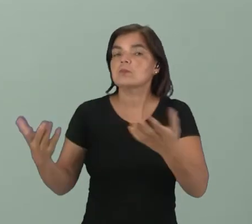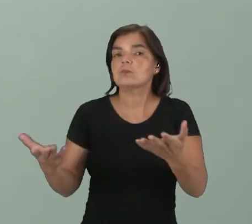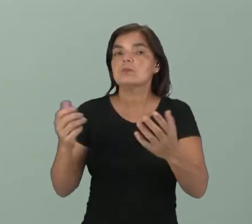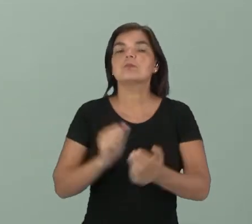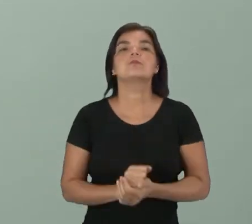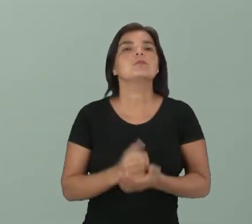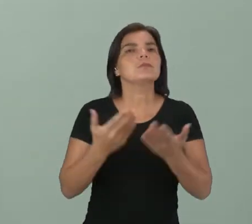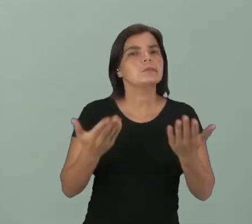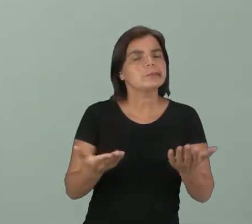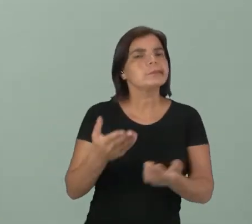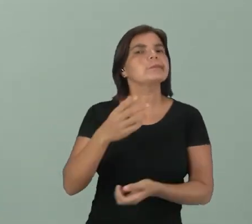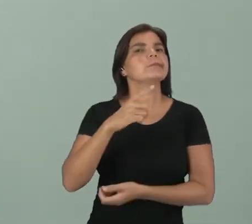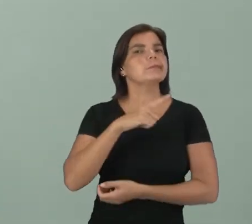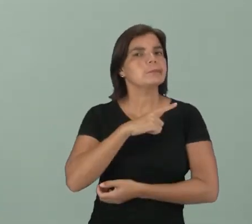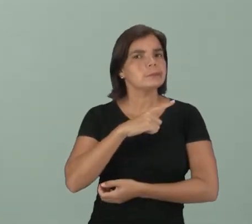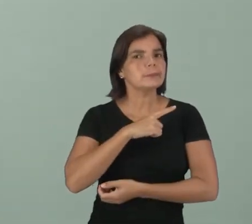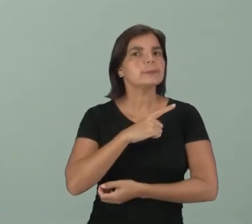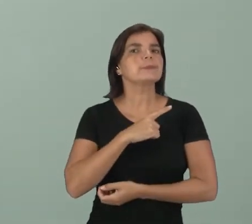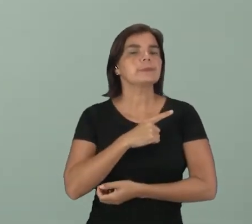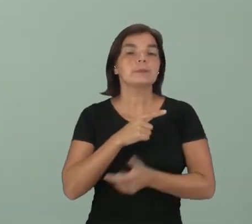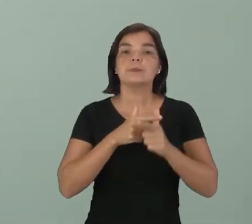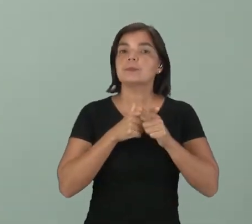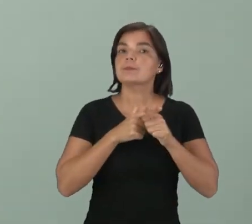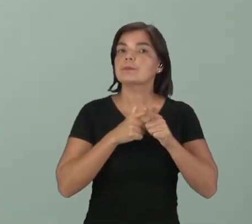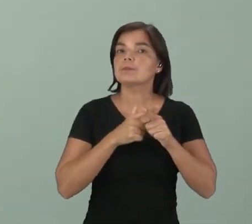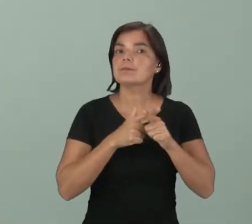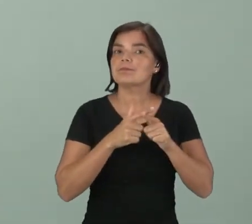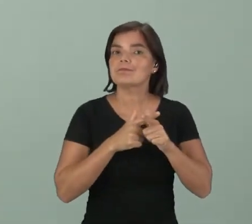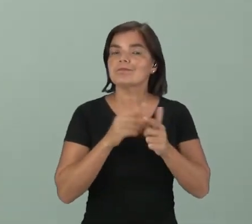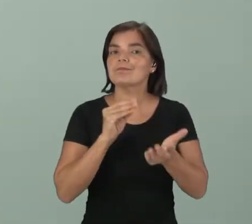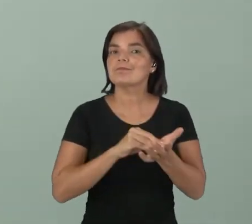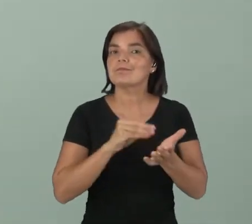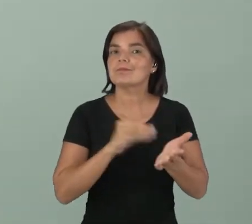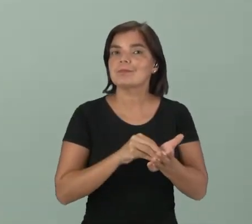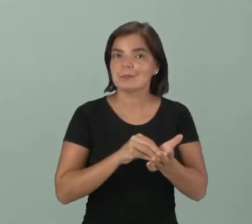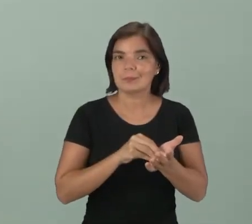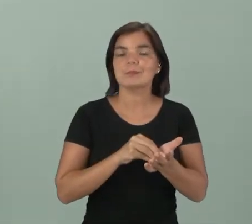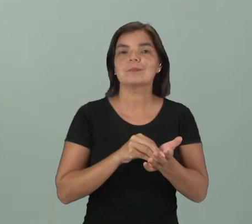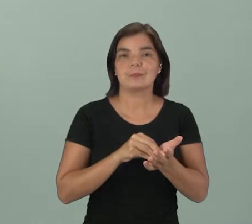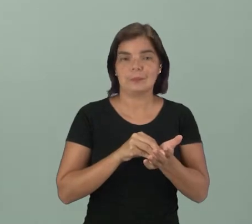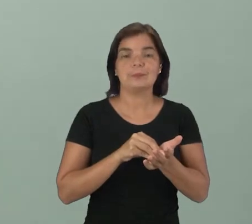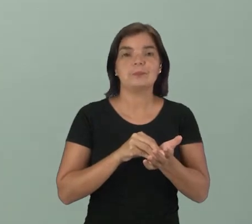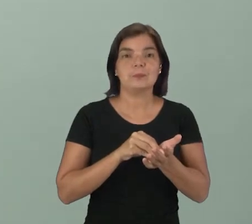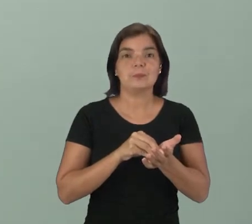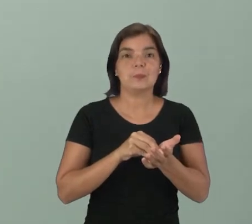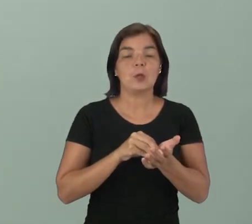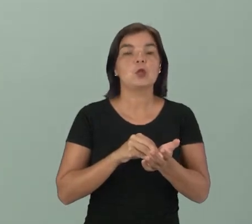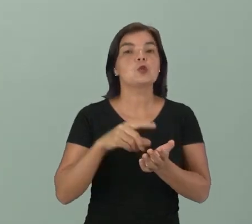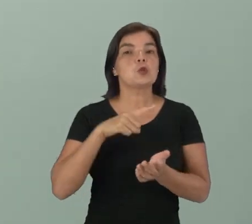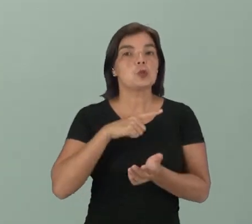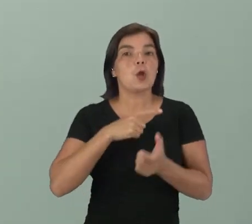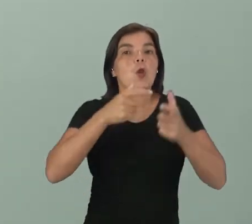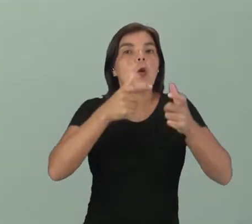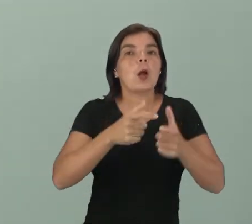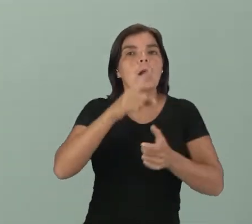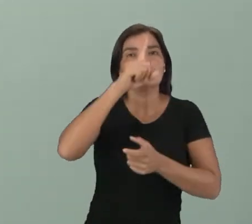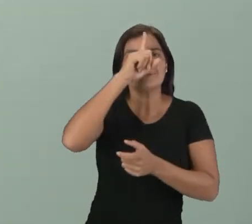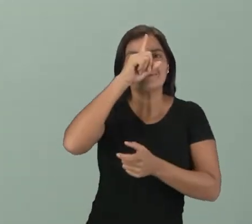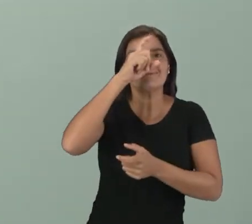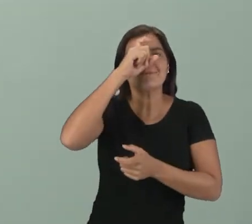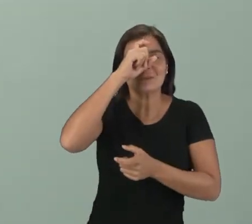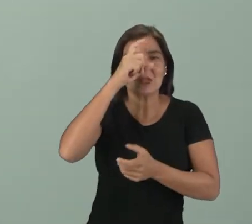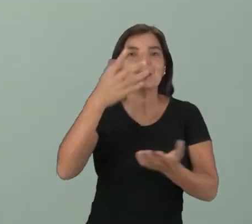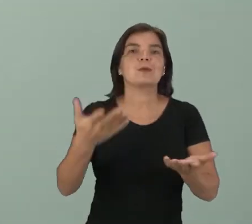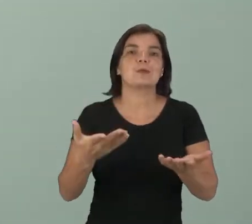e aí ainda se ainda temos o problema da falta de posto de saúde nessas localidades